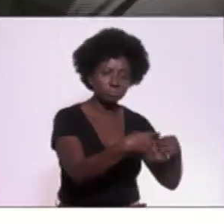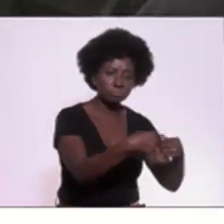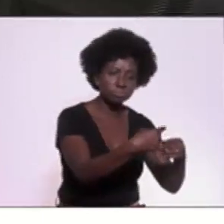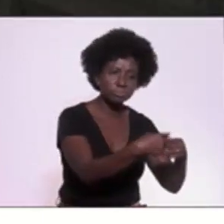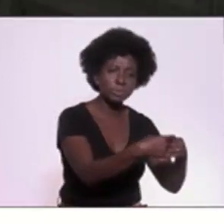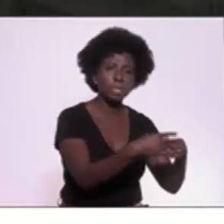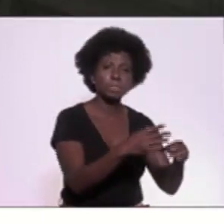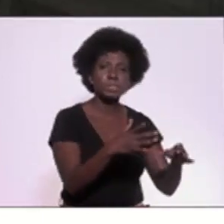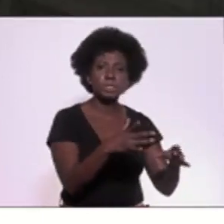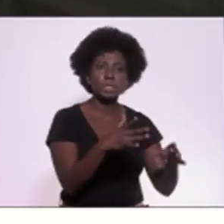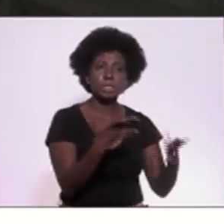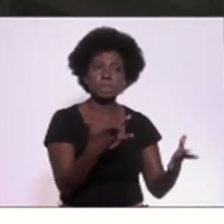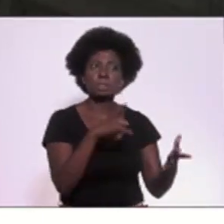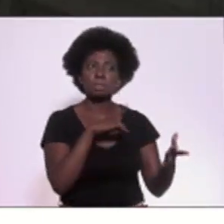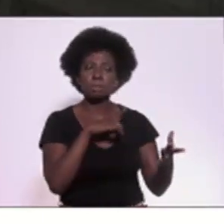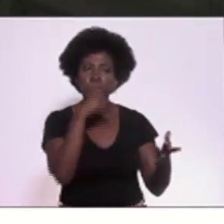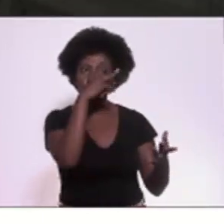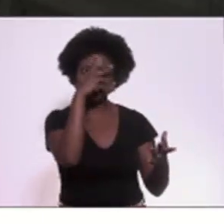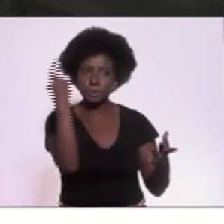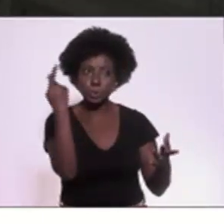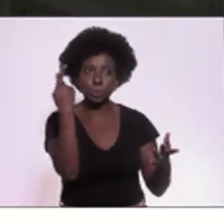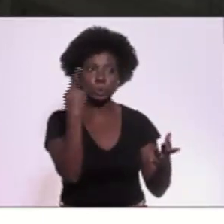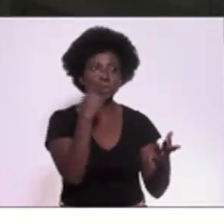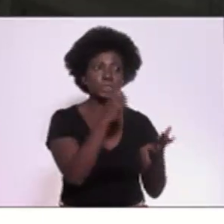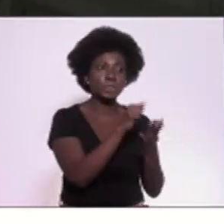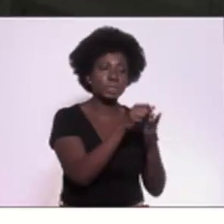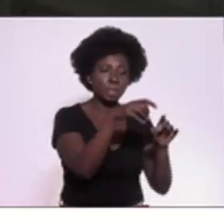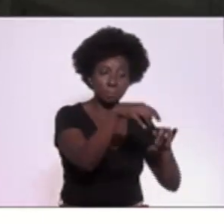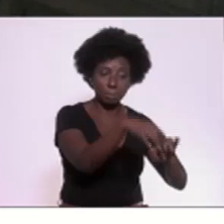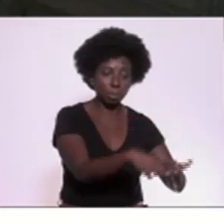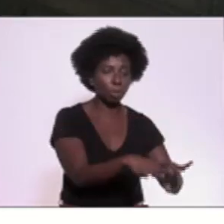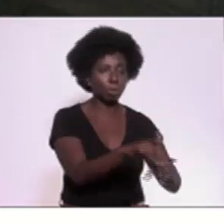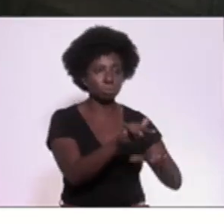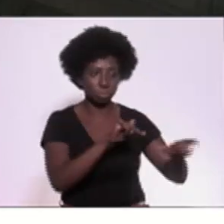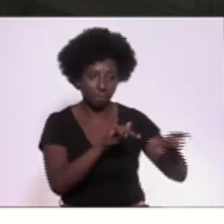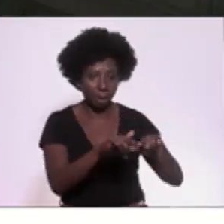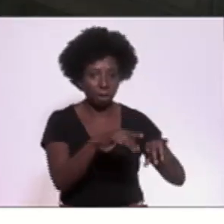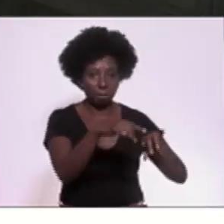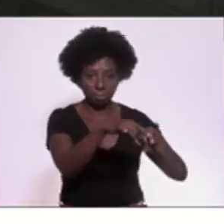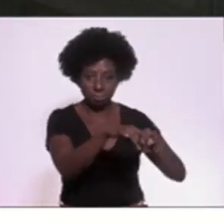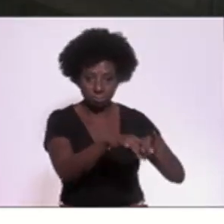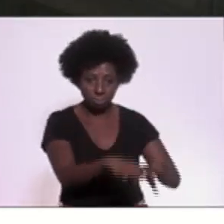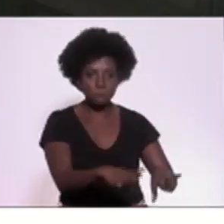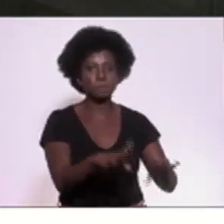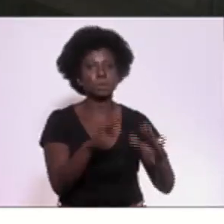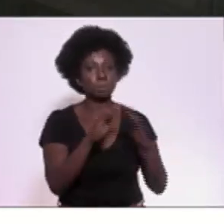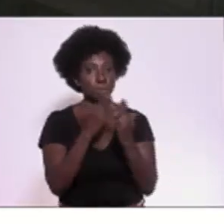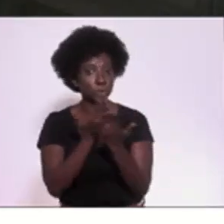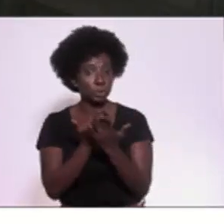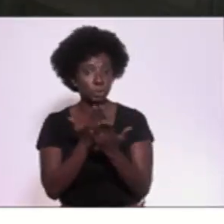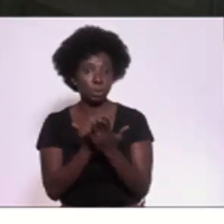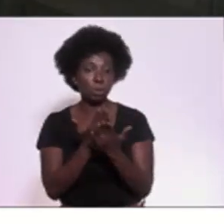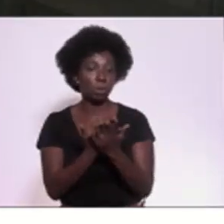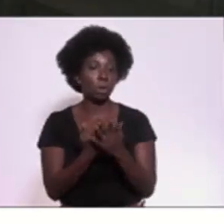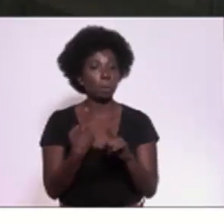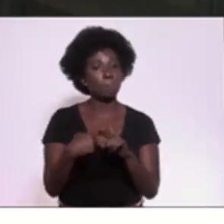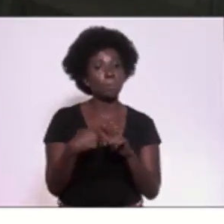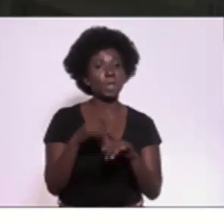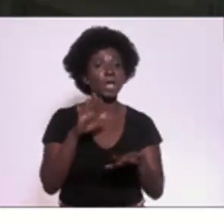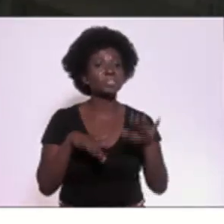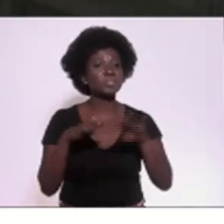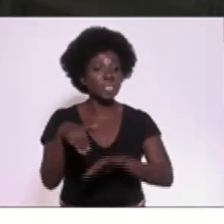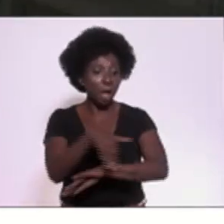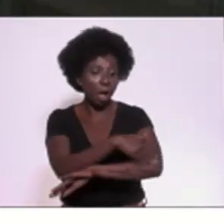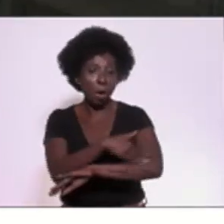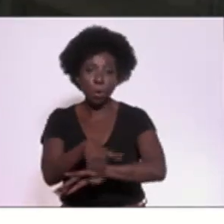pessoas deixam de ir trabalhar, deixam de ir estudar, ou se no meio do caminho essas pessoas não morrem, como aconteceu